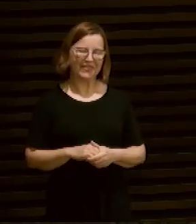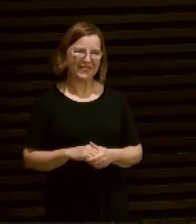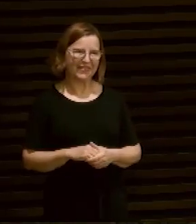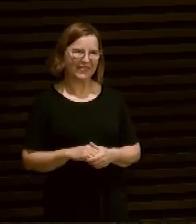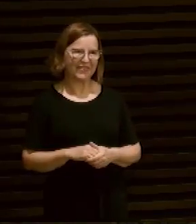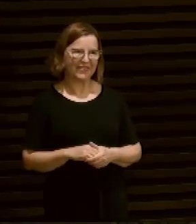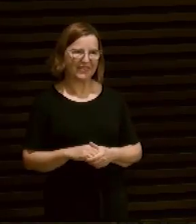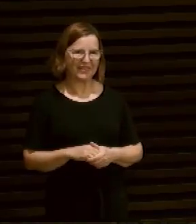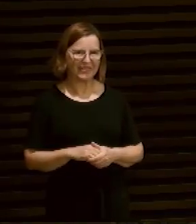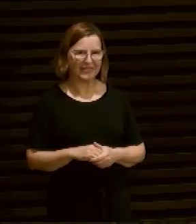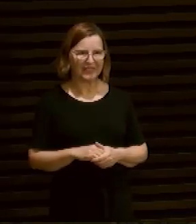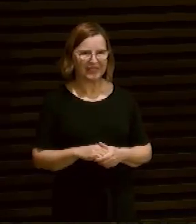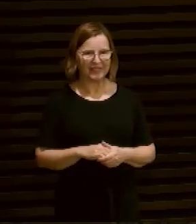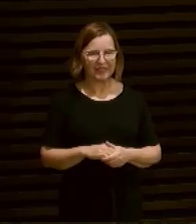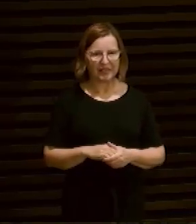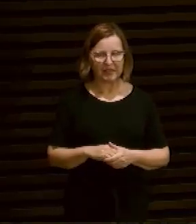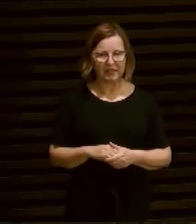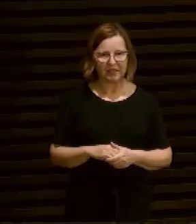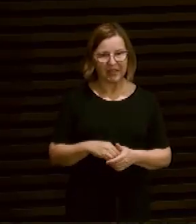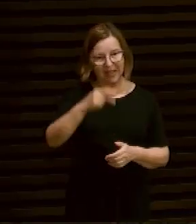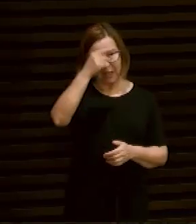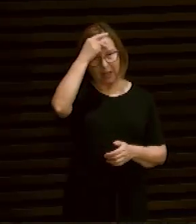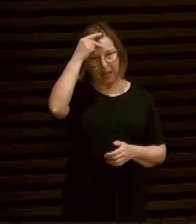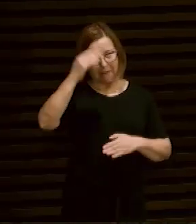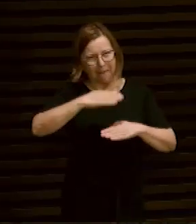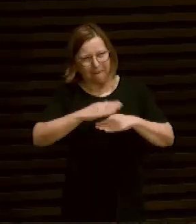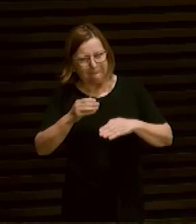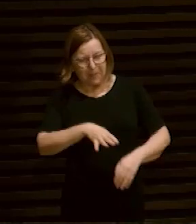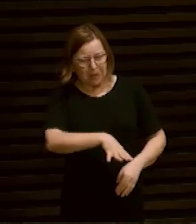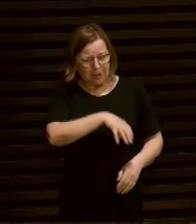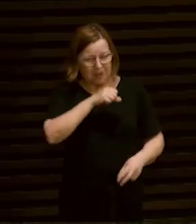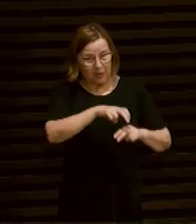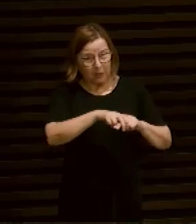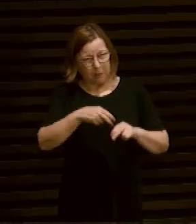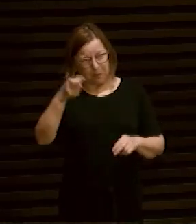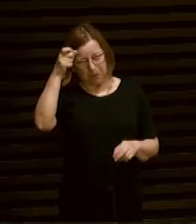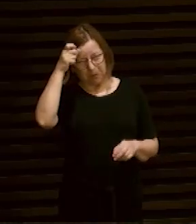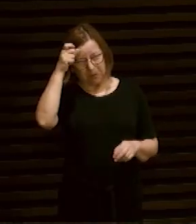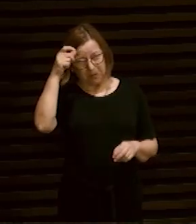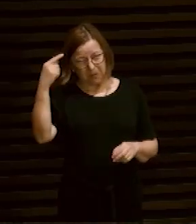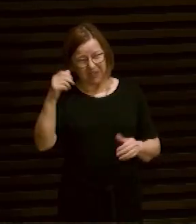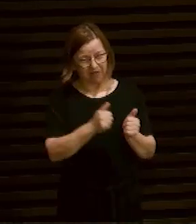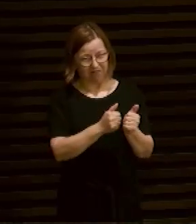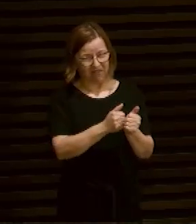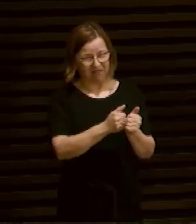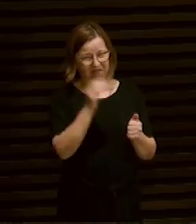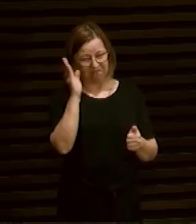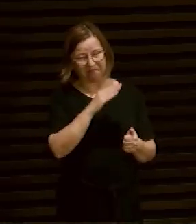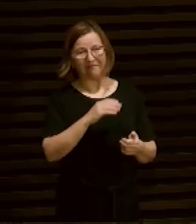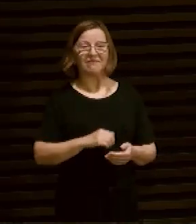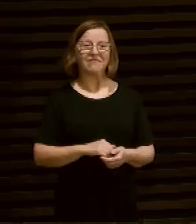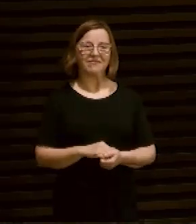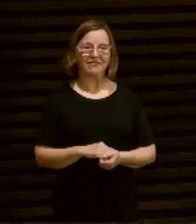O ser mais odiado por Lúcifer e suas hostes. Eles